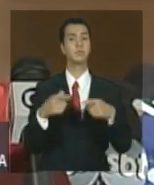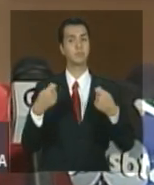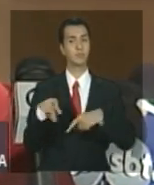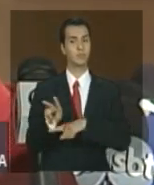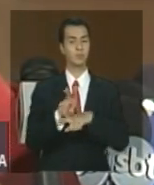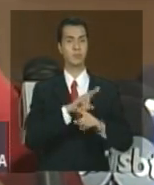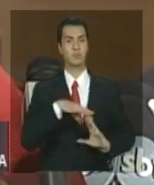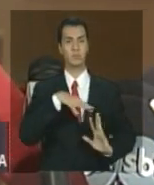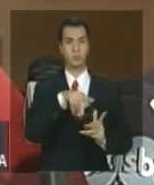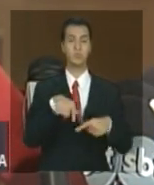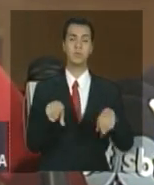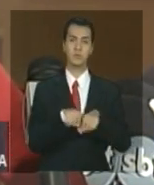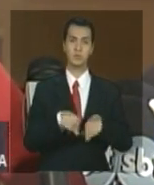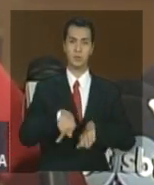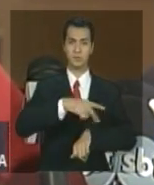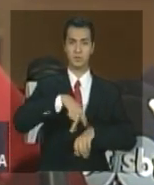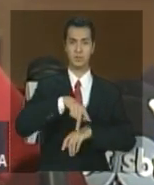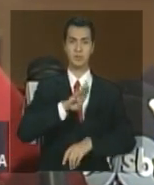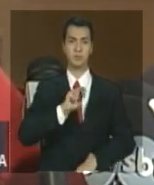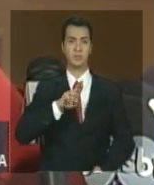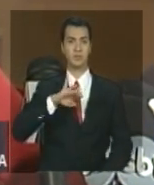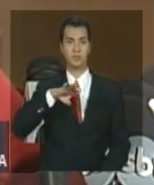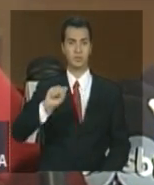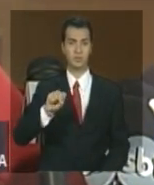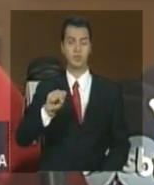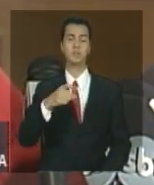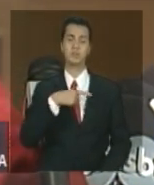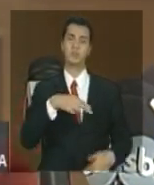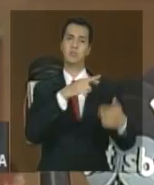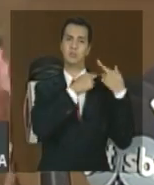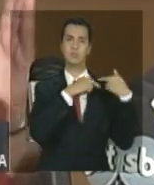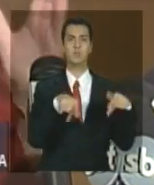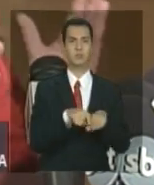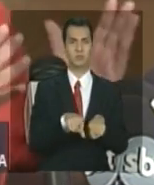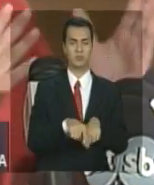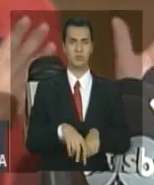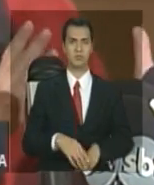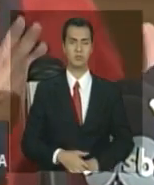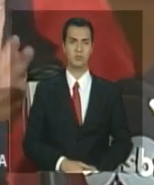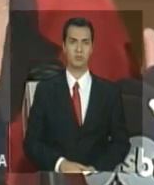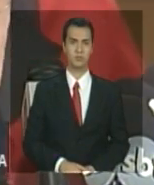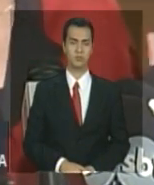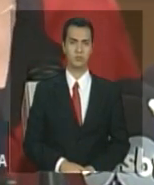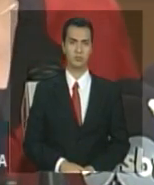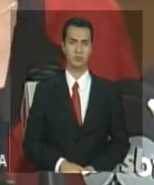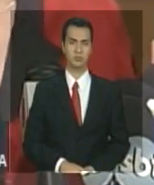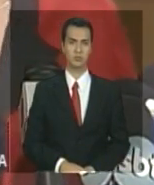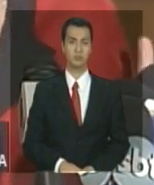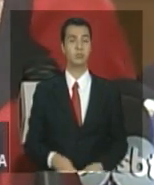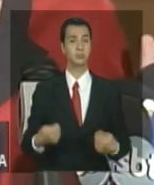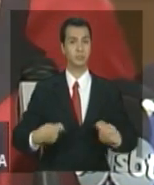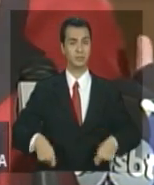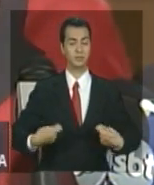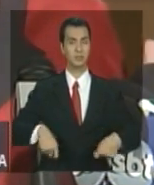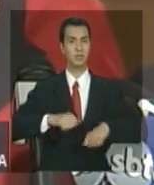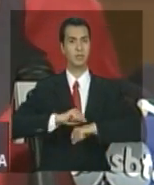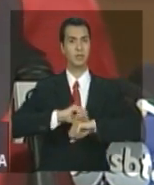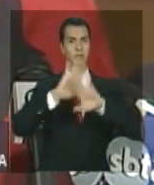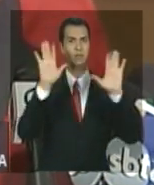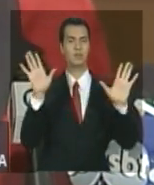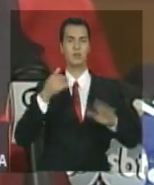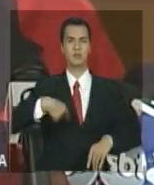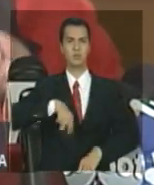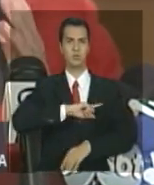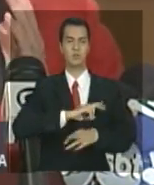cada um dos países BRICS também tem responsabilidade com o mundo. Então, ter clareza de que a responsabilidade de todos